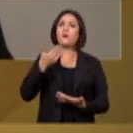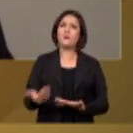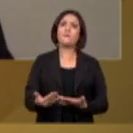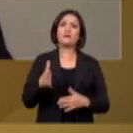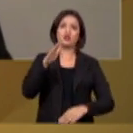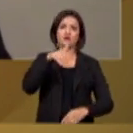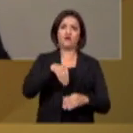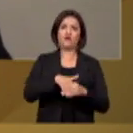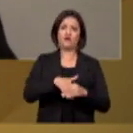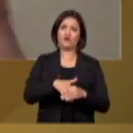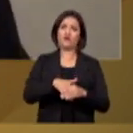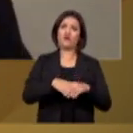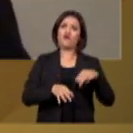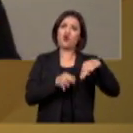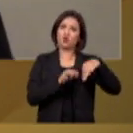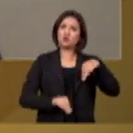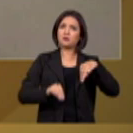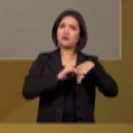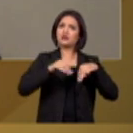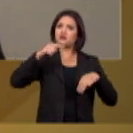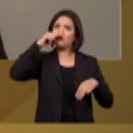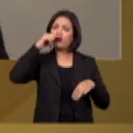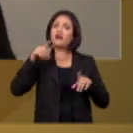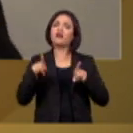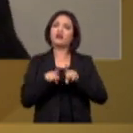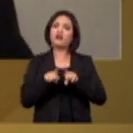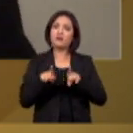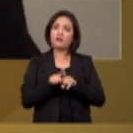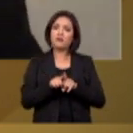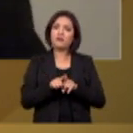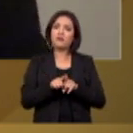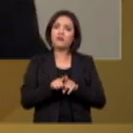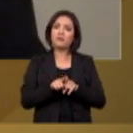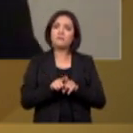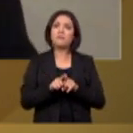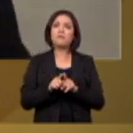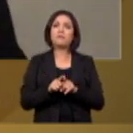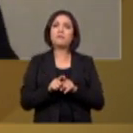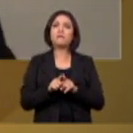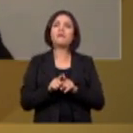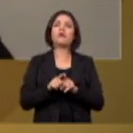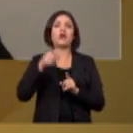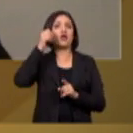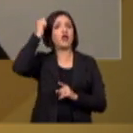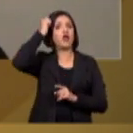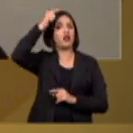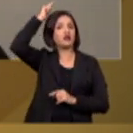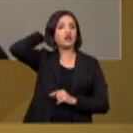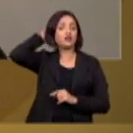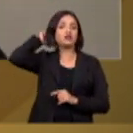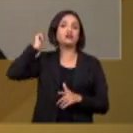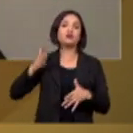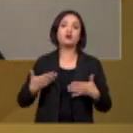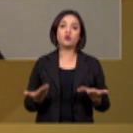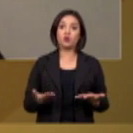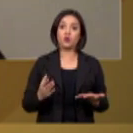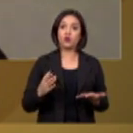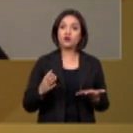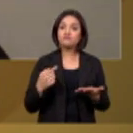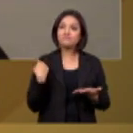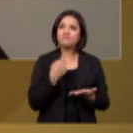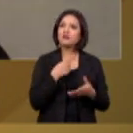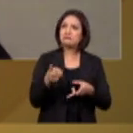brito étions aqui também agora do pronunciamento do ministro alexandre de moraes que nós podemos